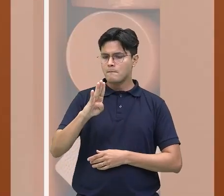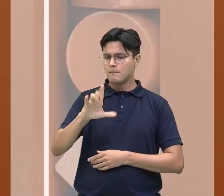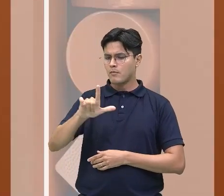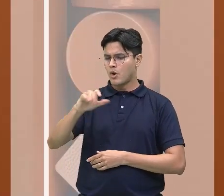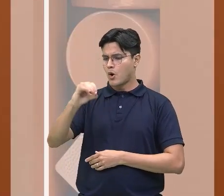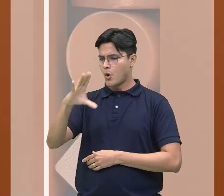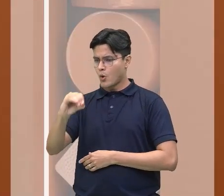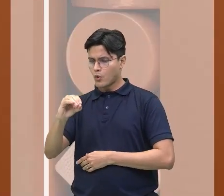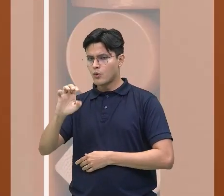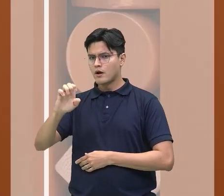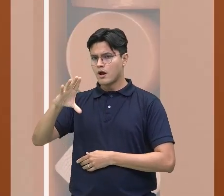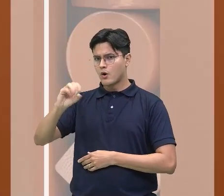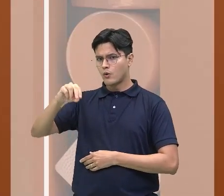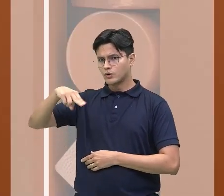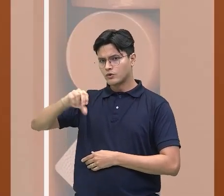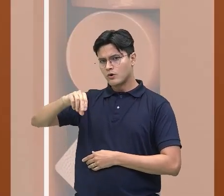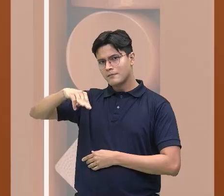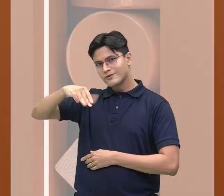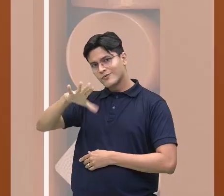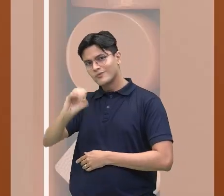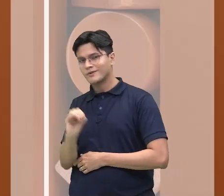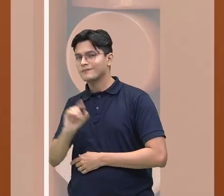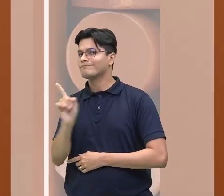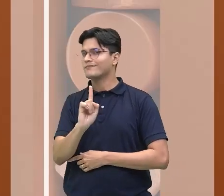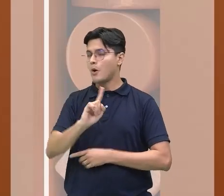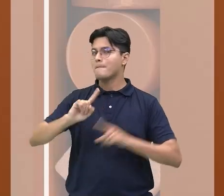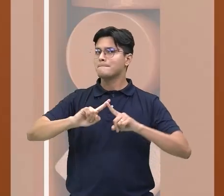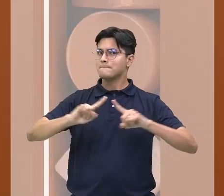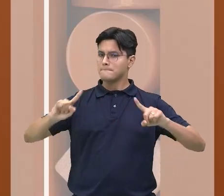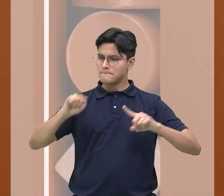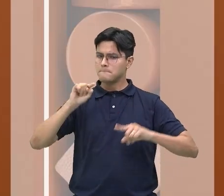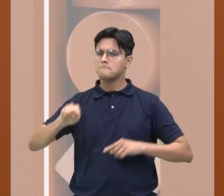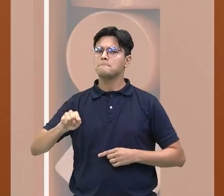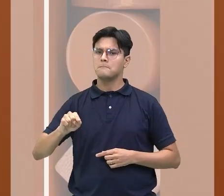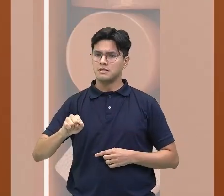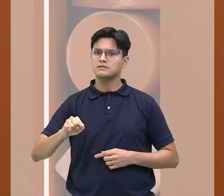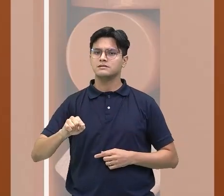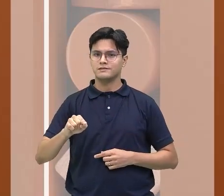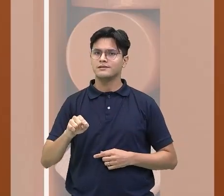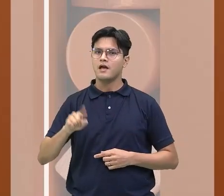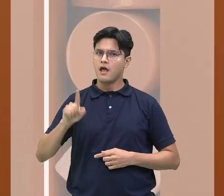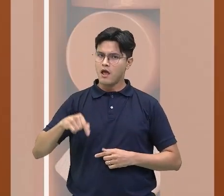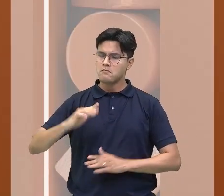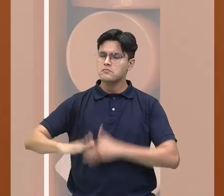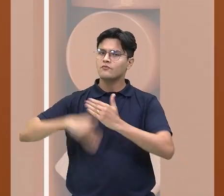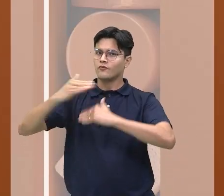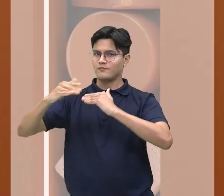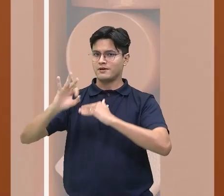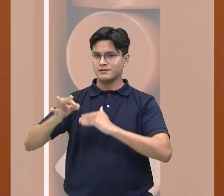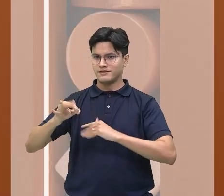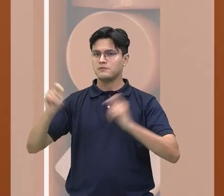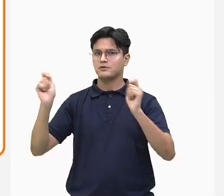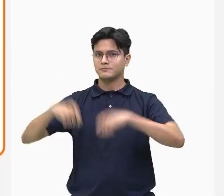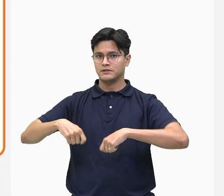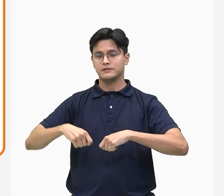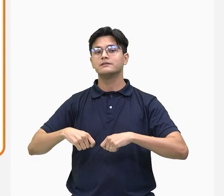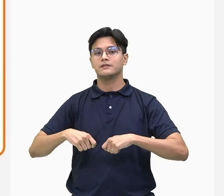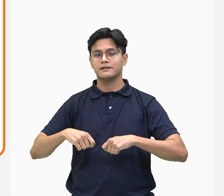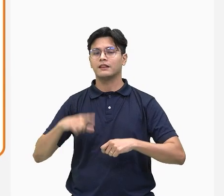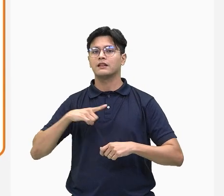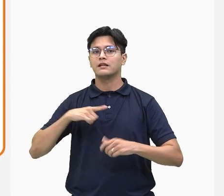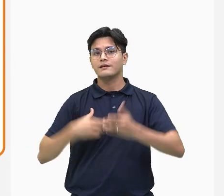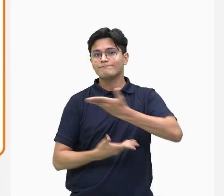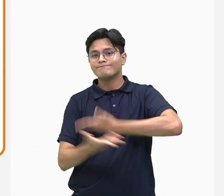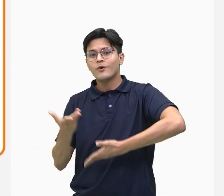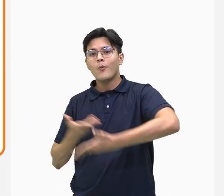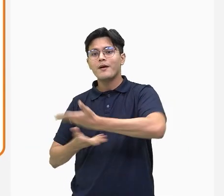grandes potências mundiais atualmente, tá? Então, o BRICS, gente, ele também vai ter uma cooperação. Essa cooperação